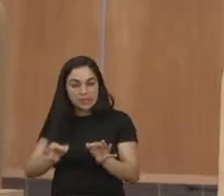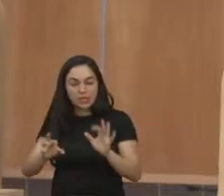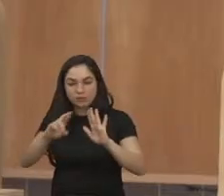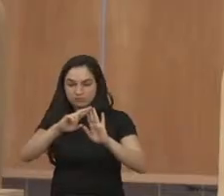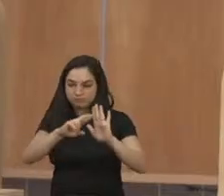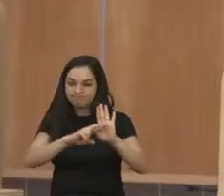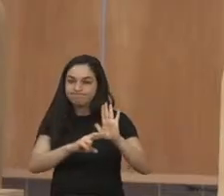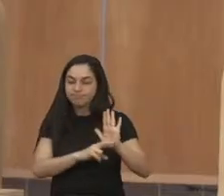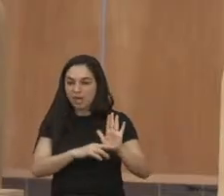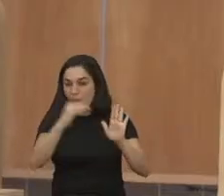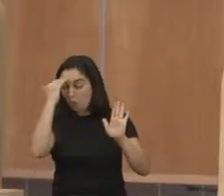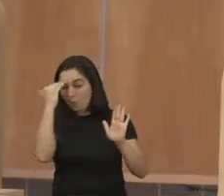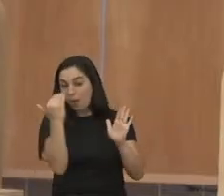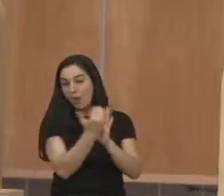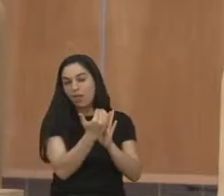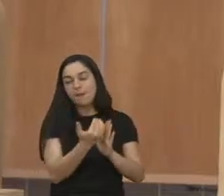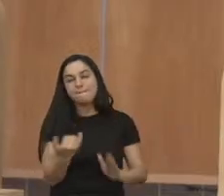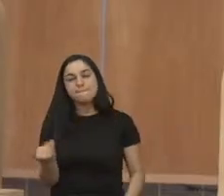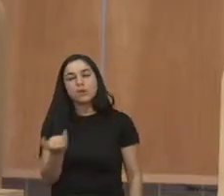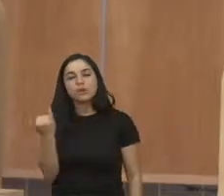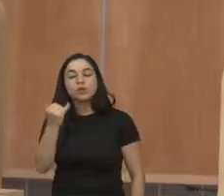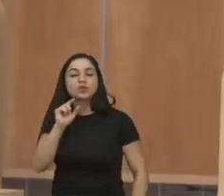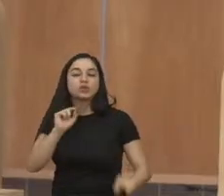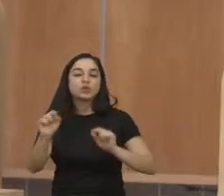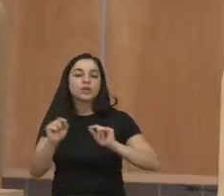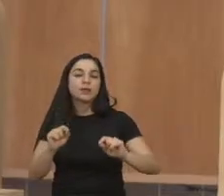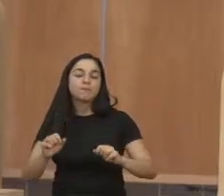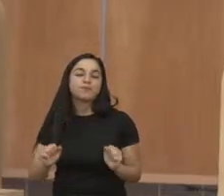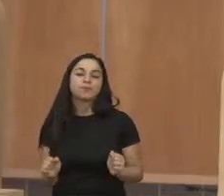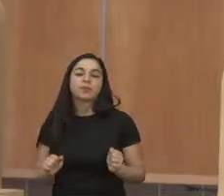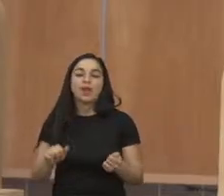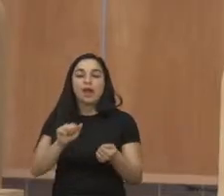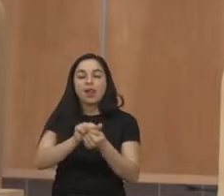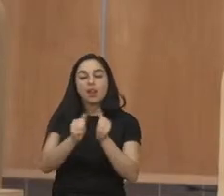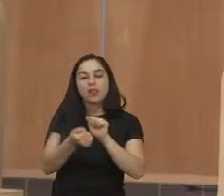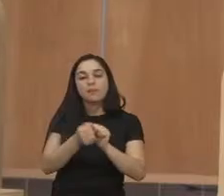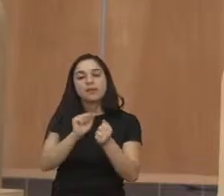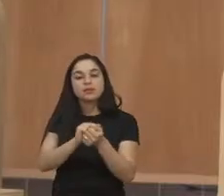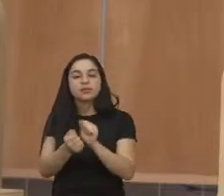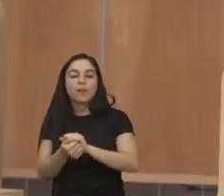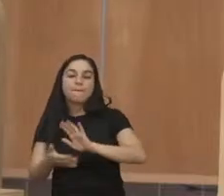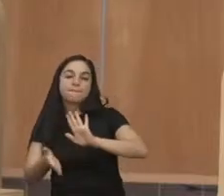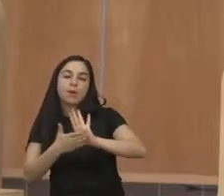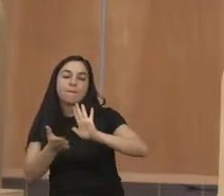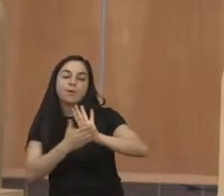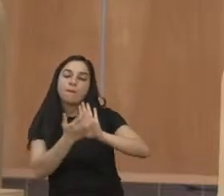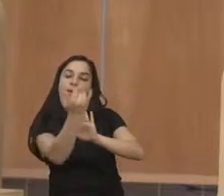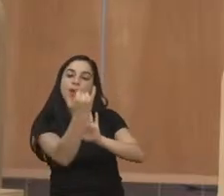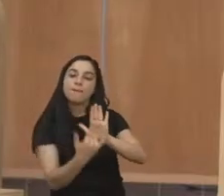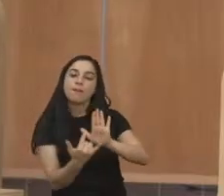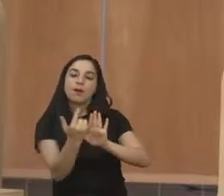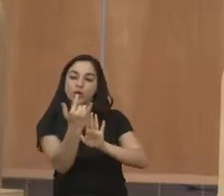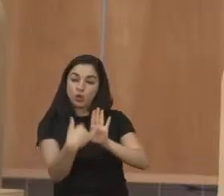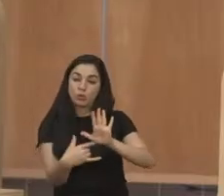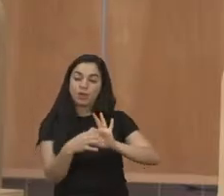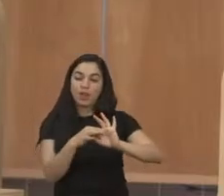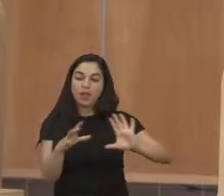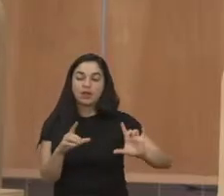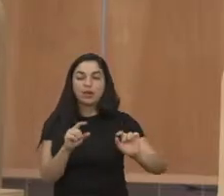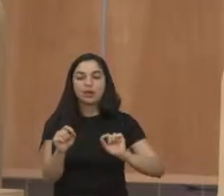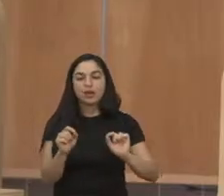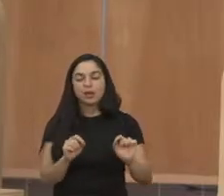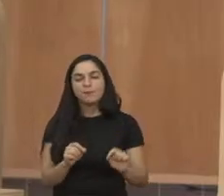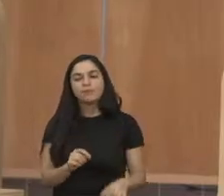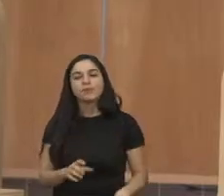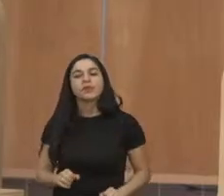E importante também salientar aqui o seguinte, né, que as adaptações propostas para a emissão do habite-se não comprometerão a